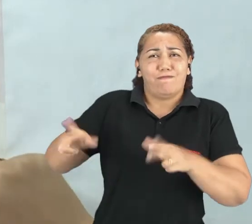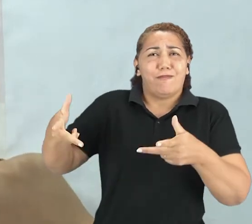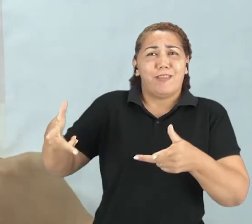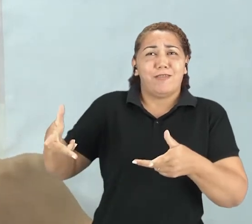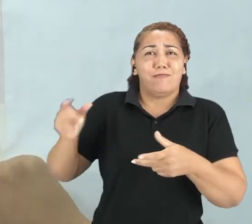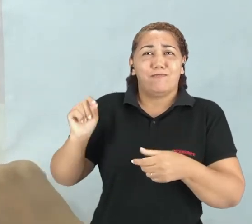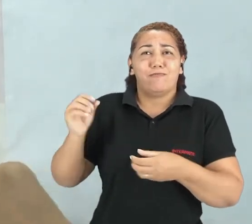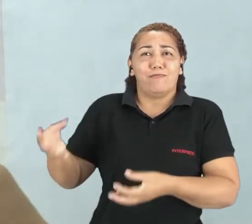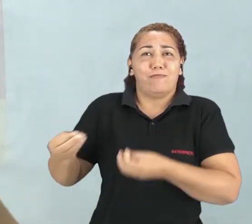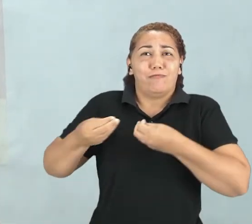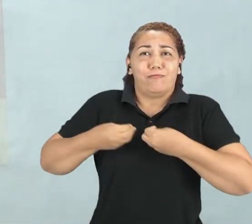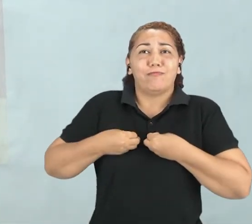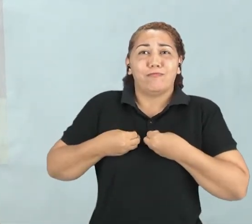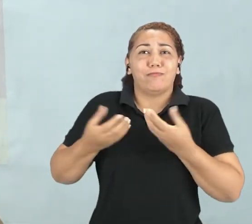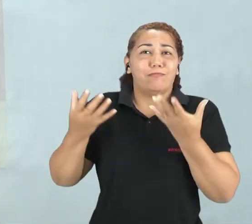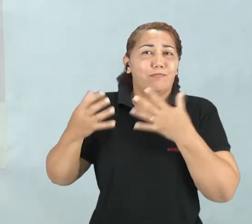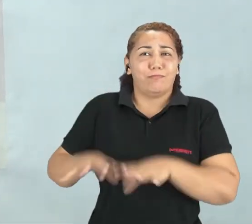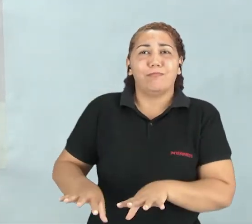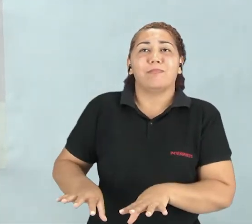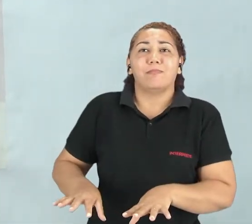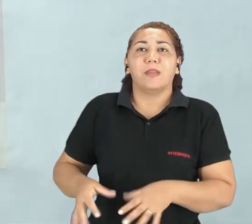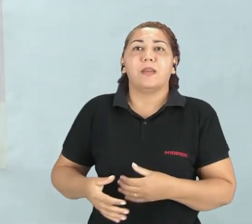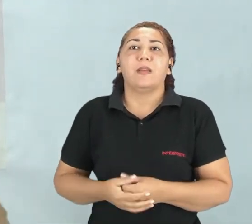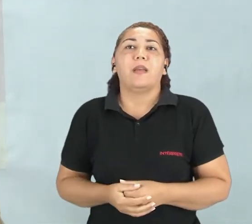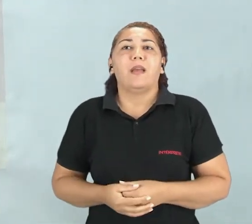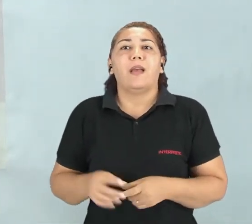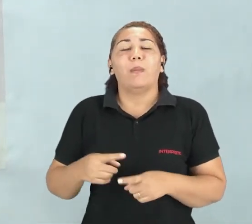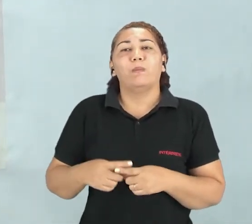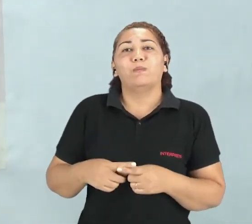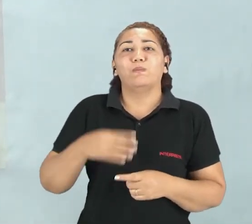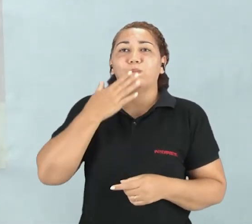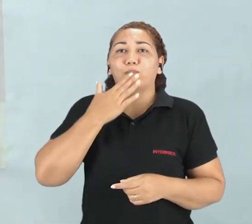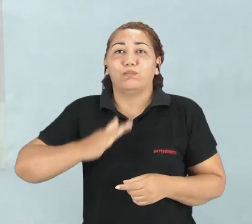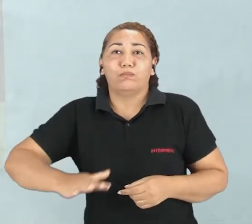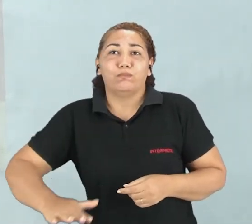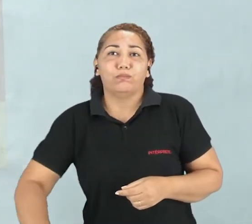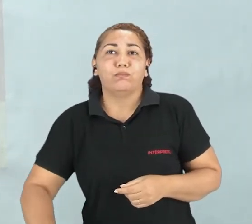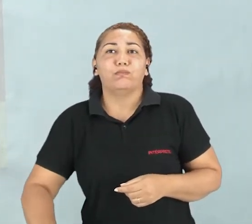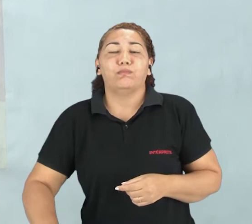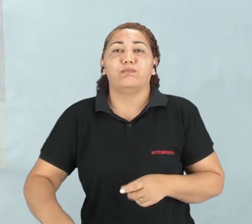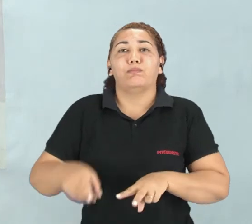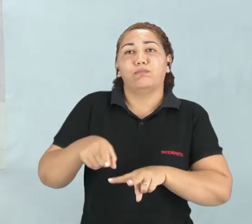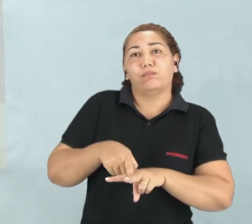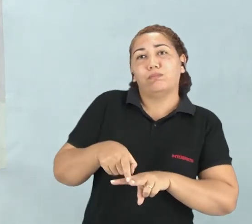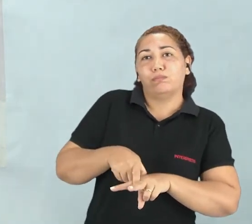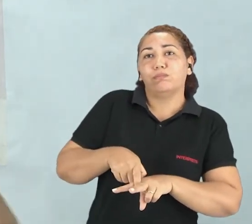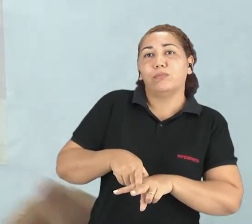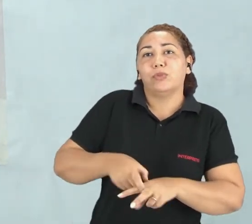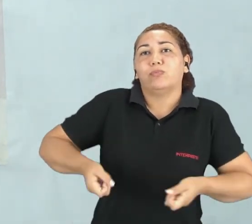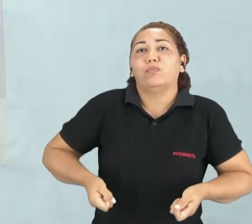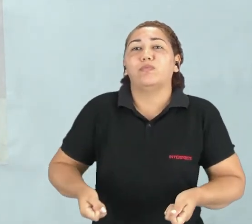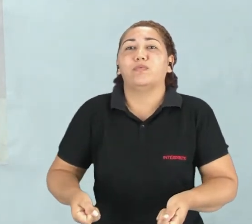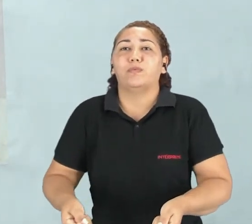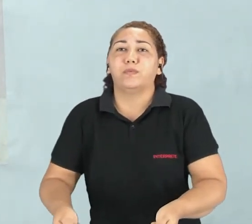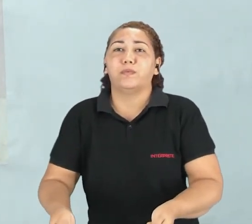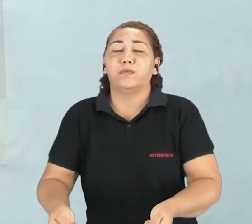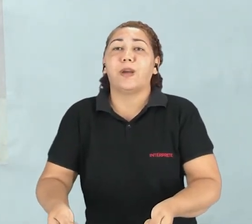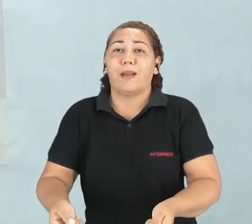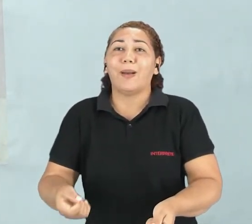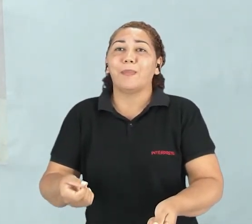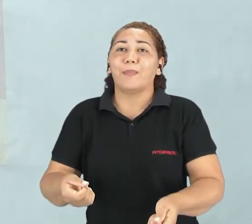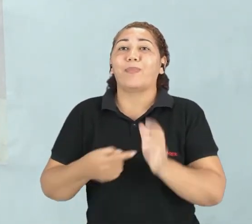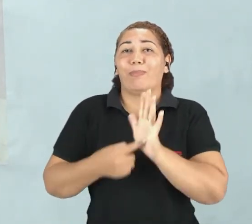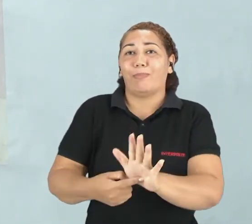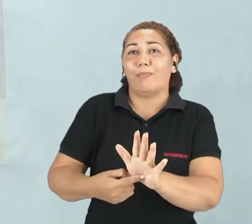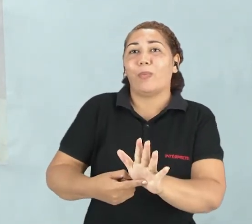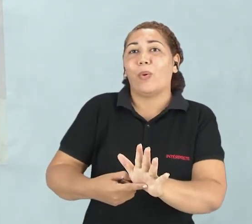de bermuda, sem sandália, sem calçado, né? E com carrinho de mão, que é usado